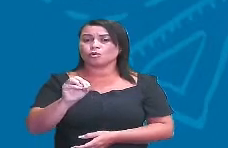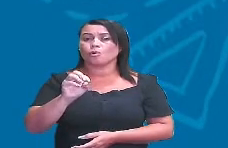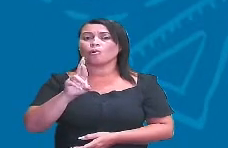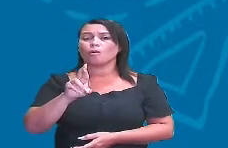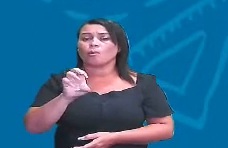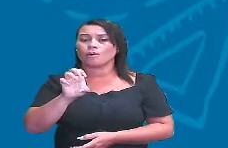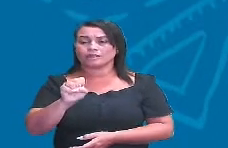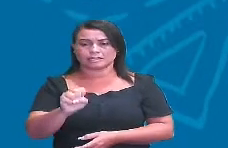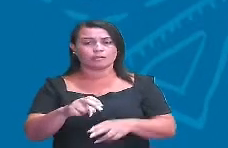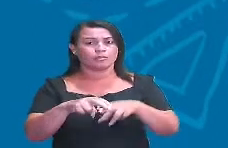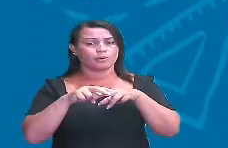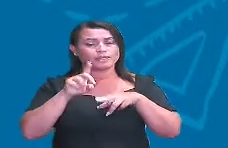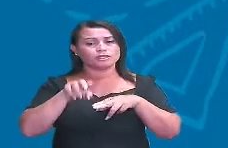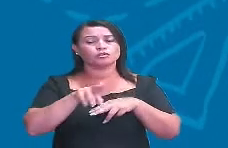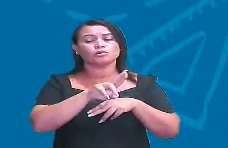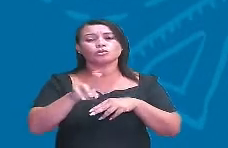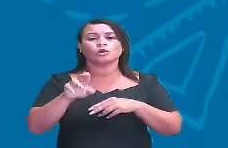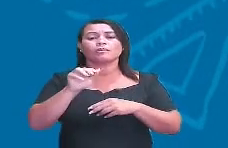chamados de seres